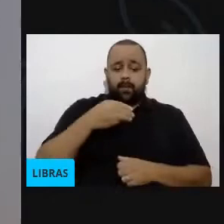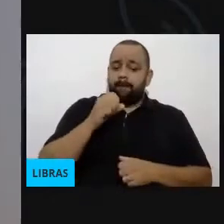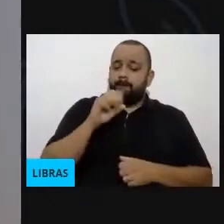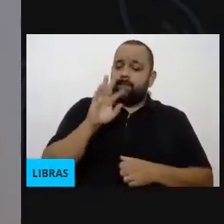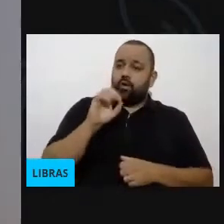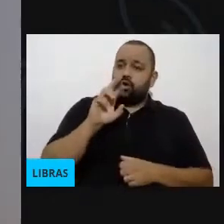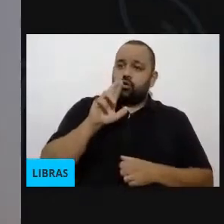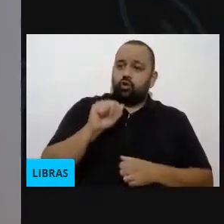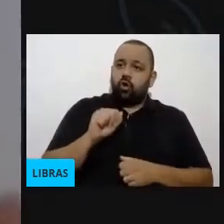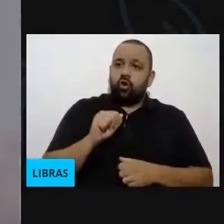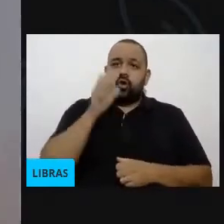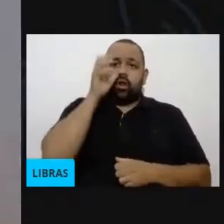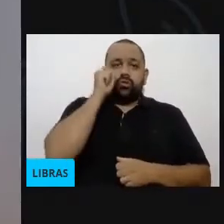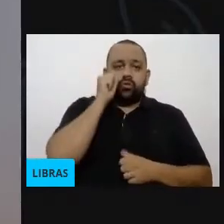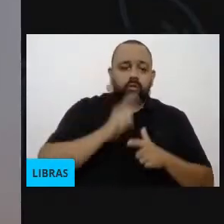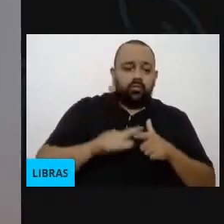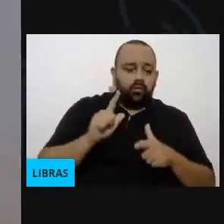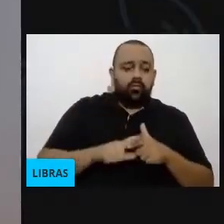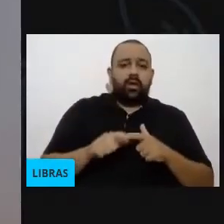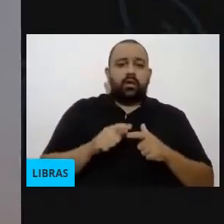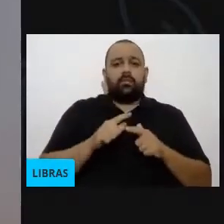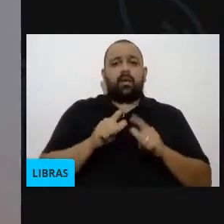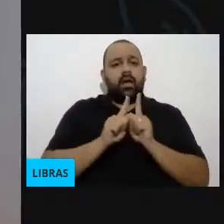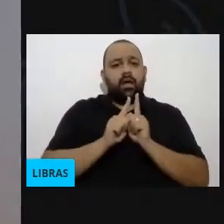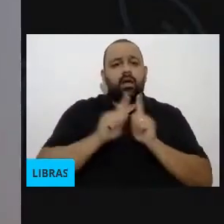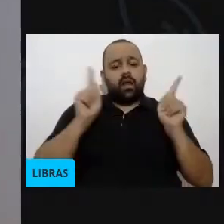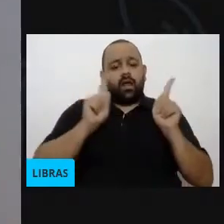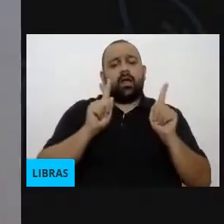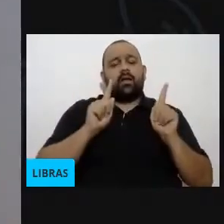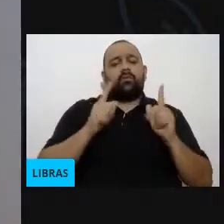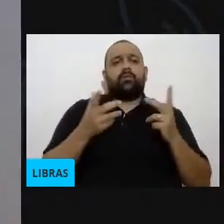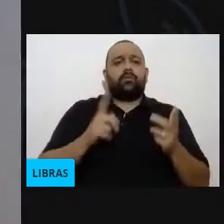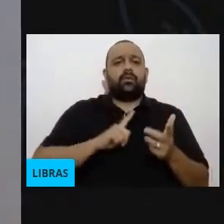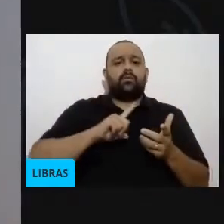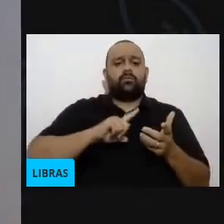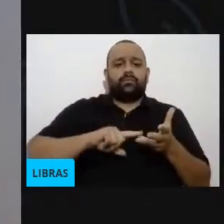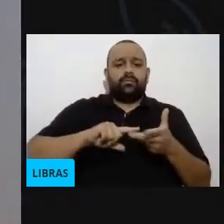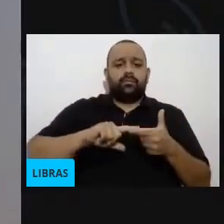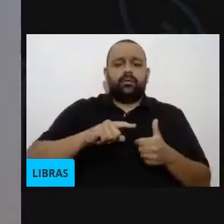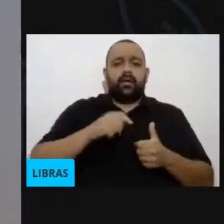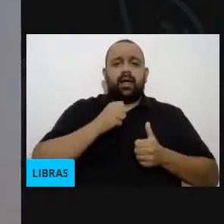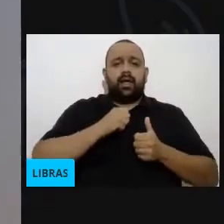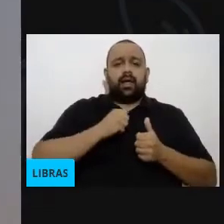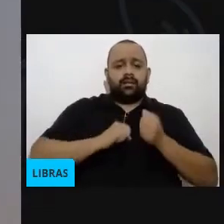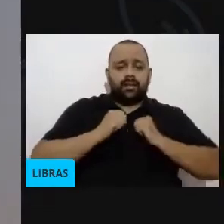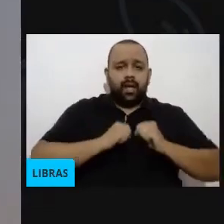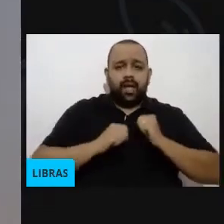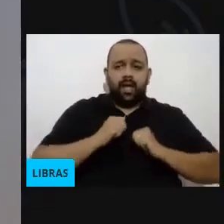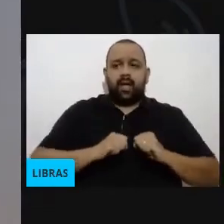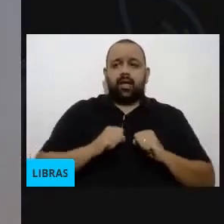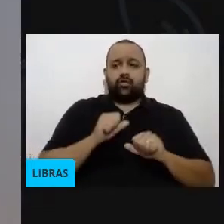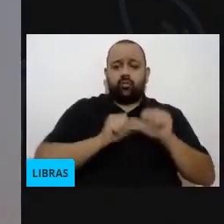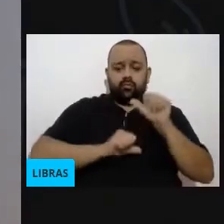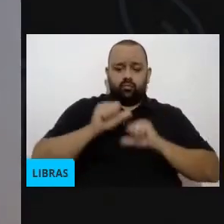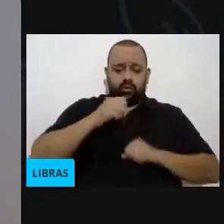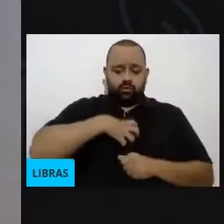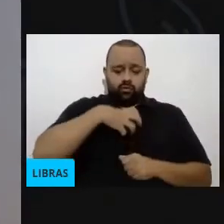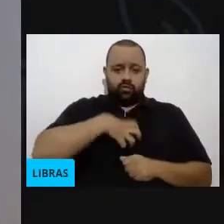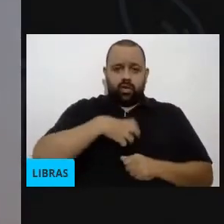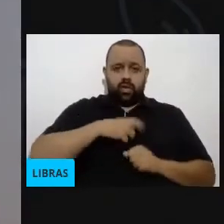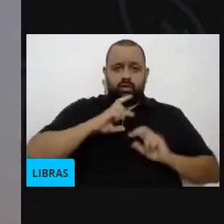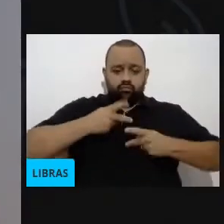problemas de sono, agravamento da estereotipia motora, aumento da ansiedade, alterações de humor, né?